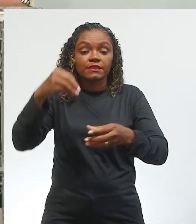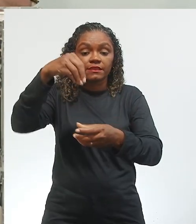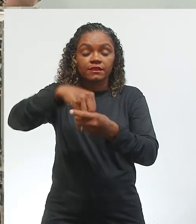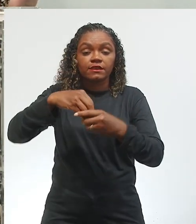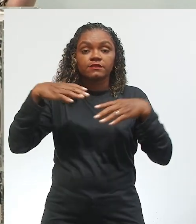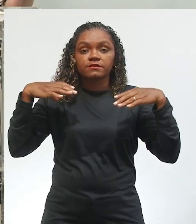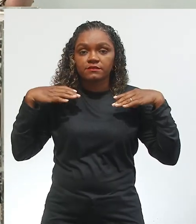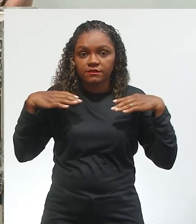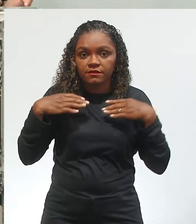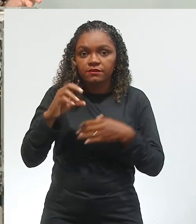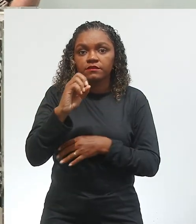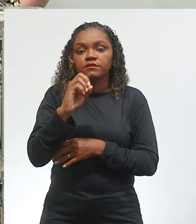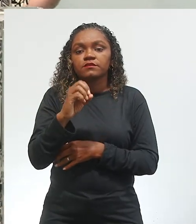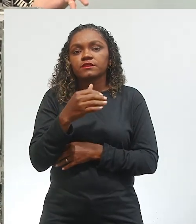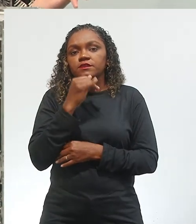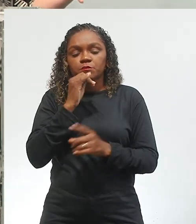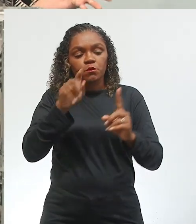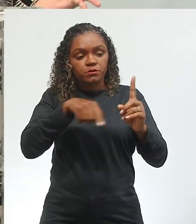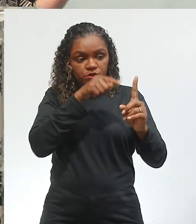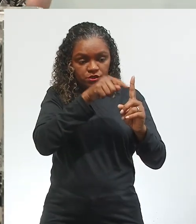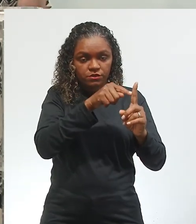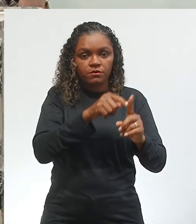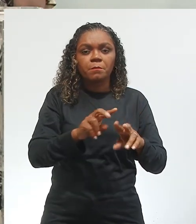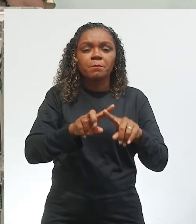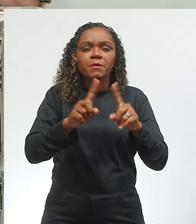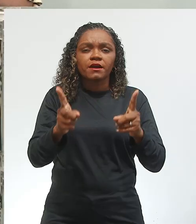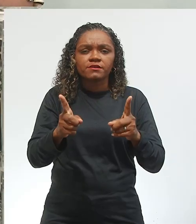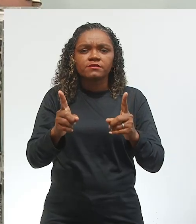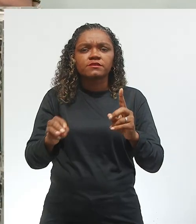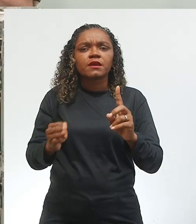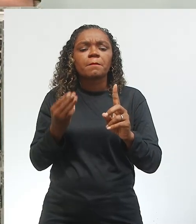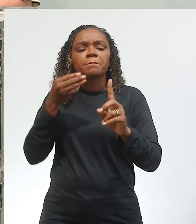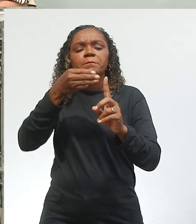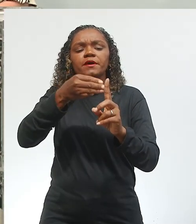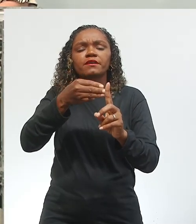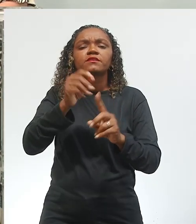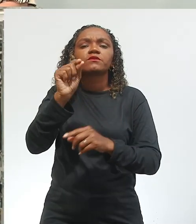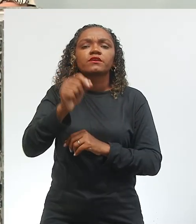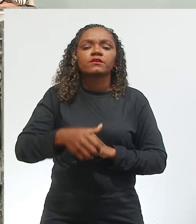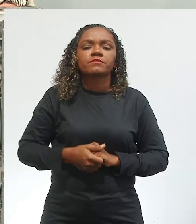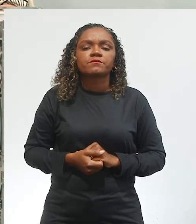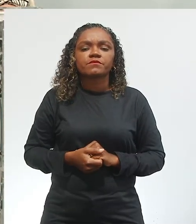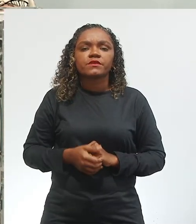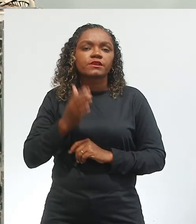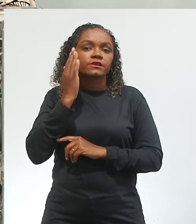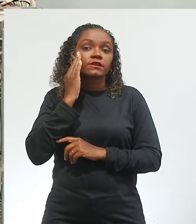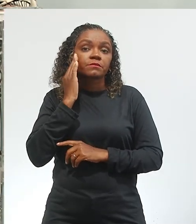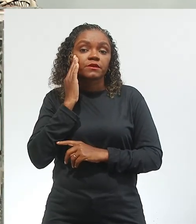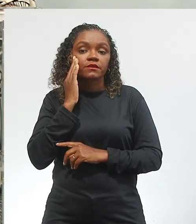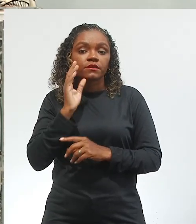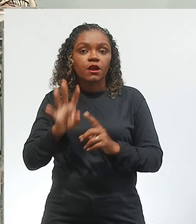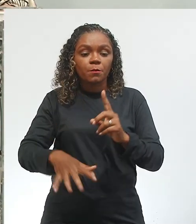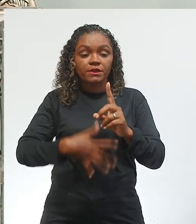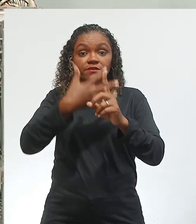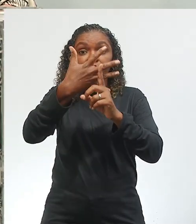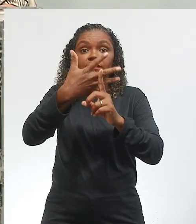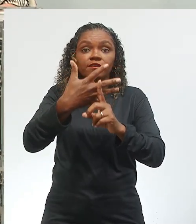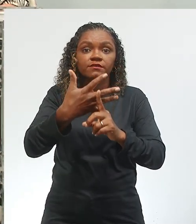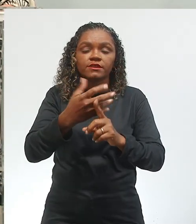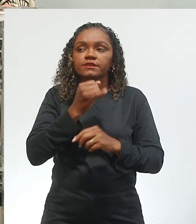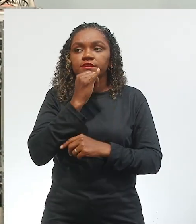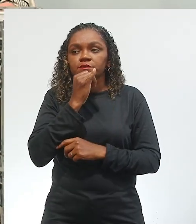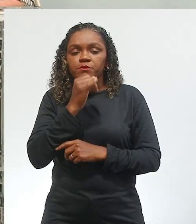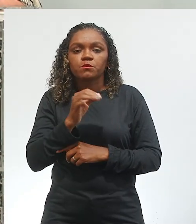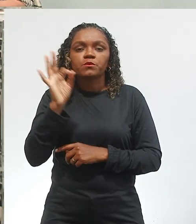O objetivo ele é melhorar a cobertura vacinal. A meta ela vai ser quantificar essa